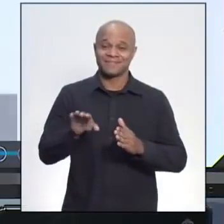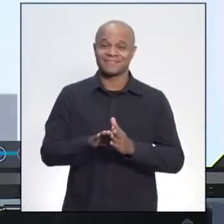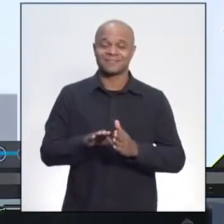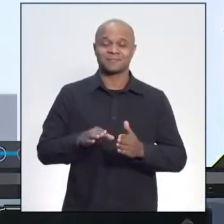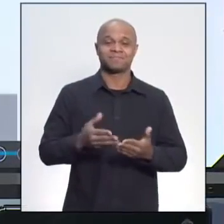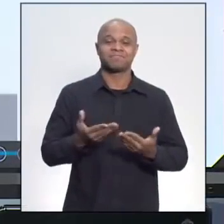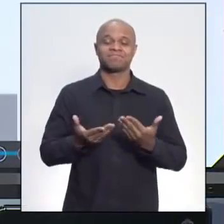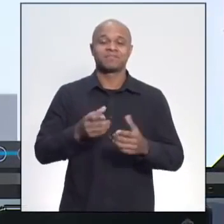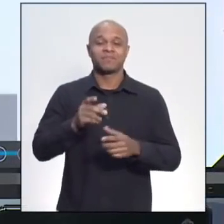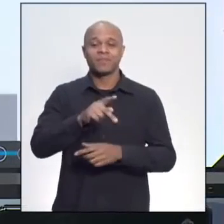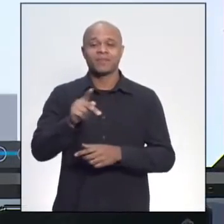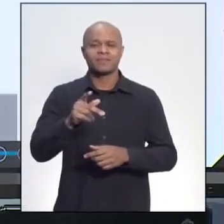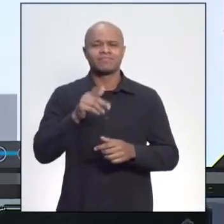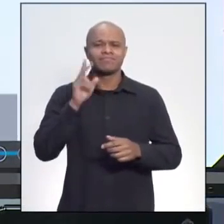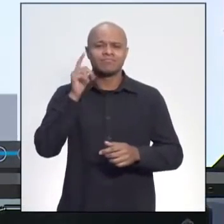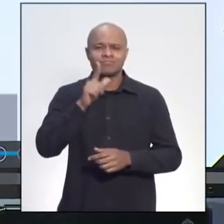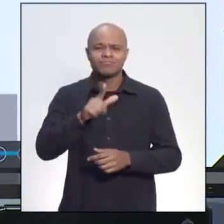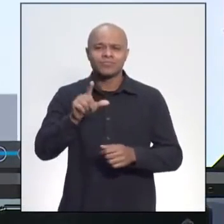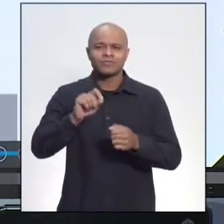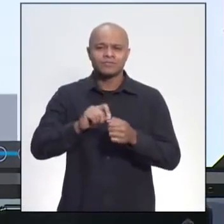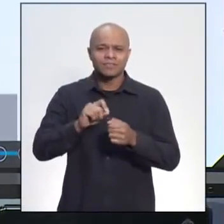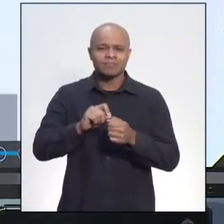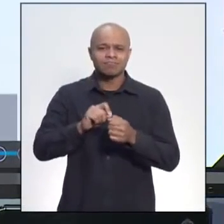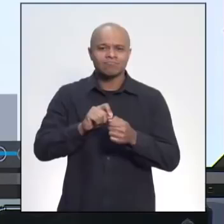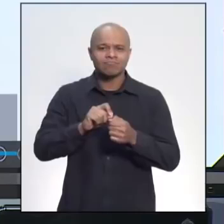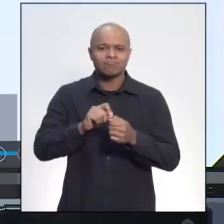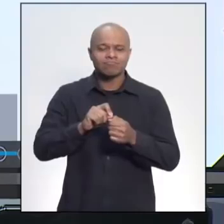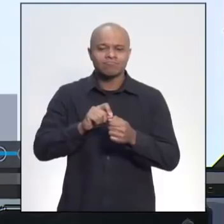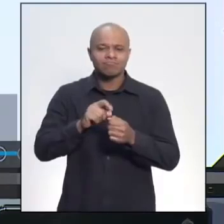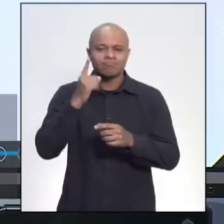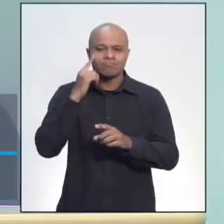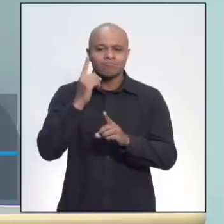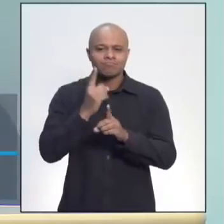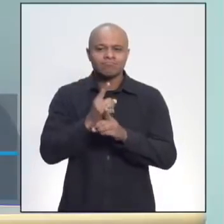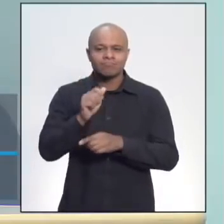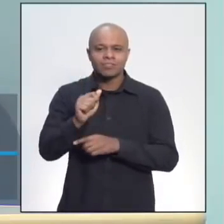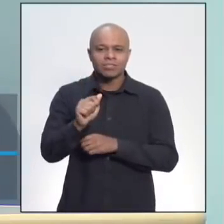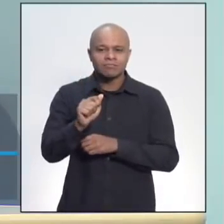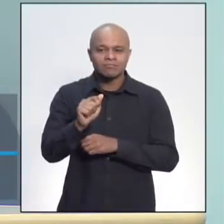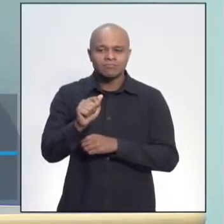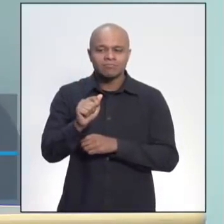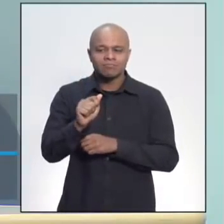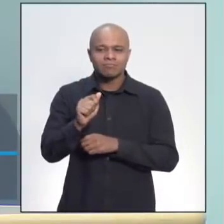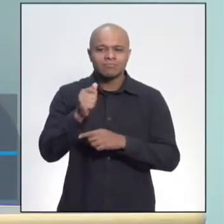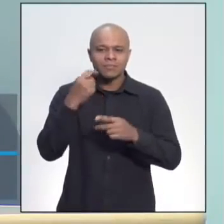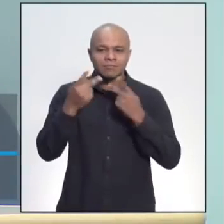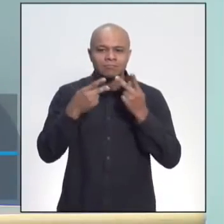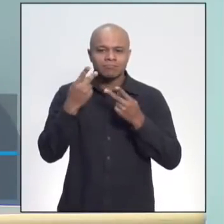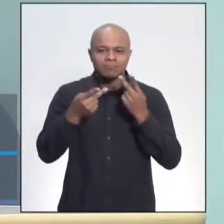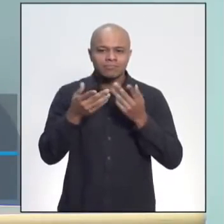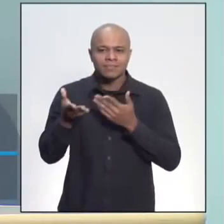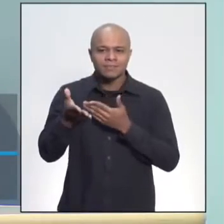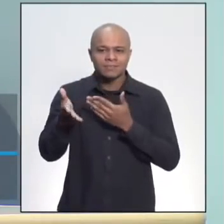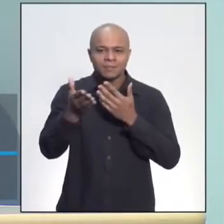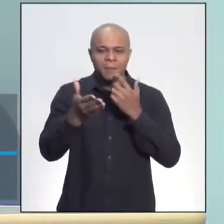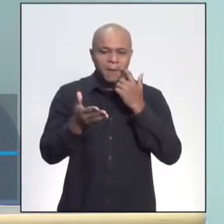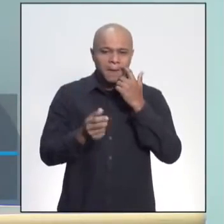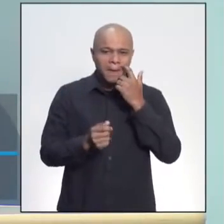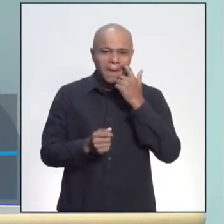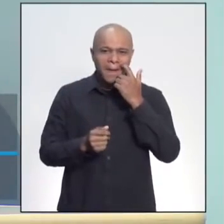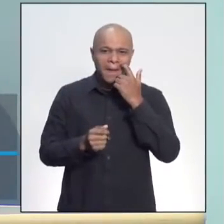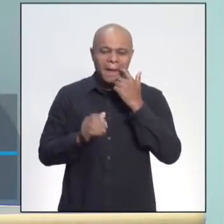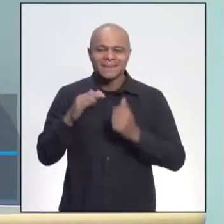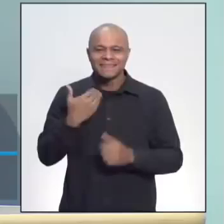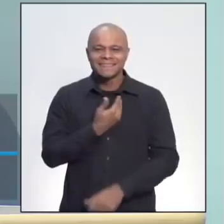Voltamos. E aí, professora Inês, eles conseguiram fazer essa atividade? Descobriram o valor do A? Me conta. Professora Roberta, os nossos alunos